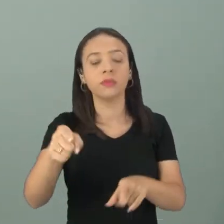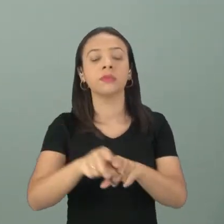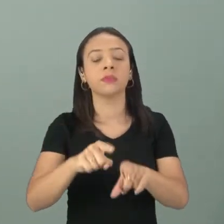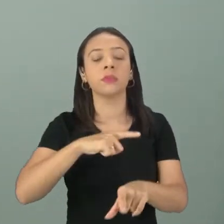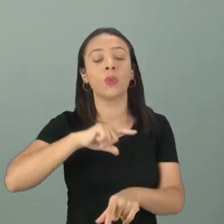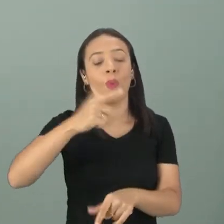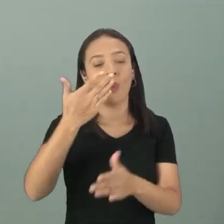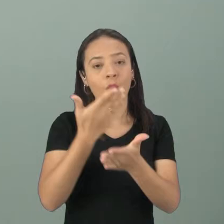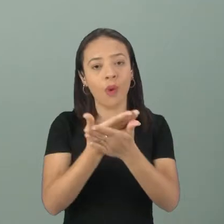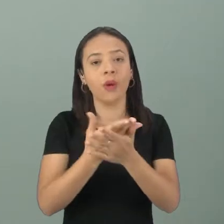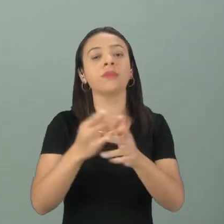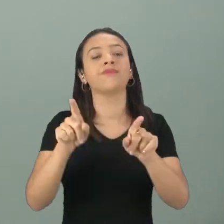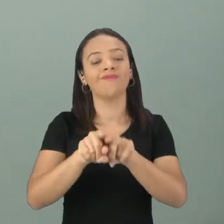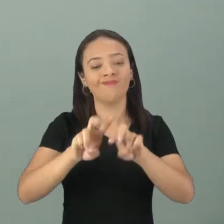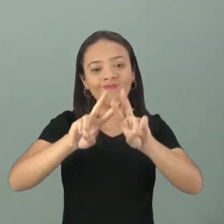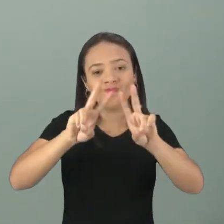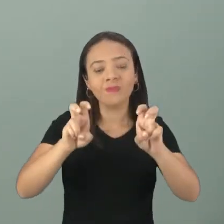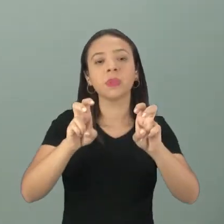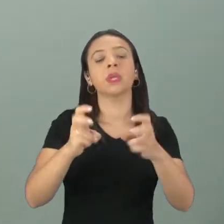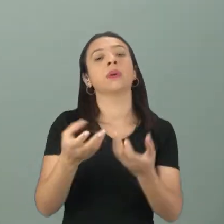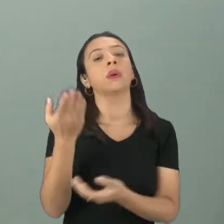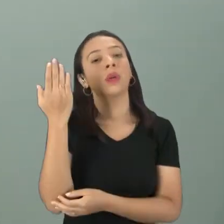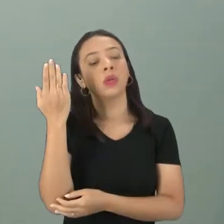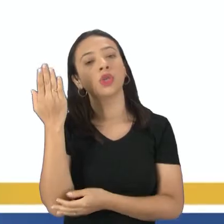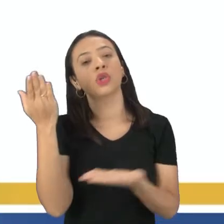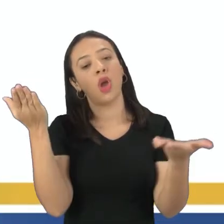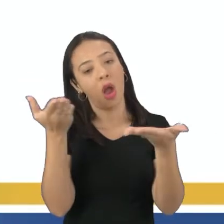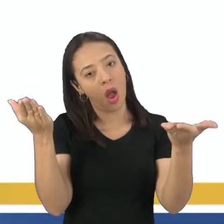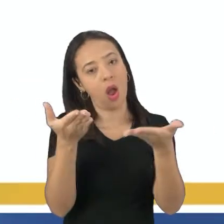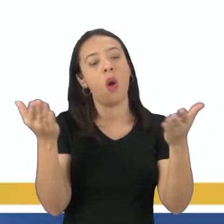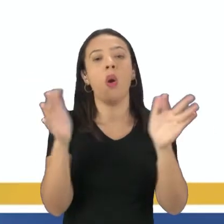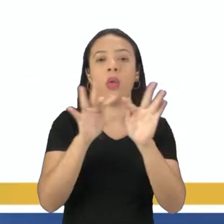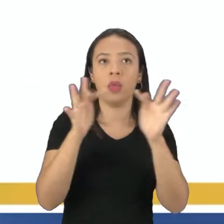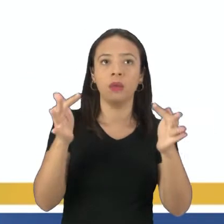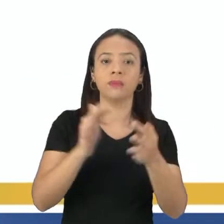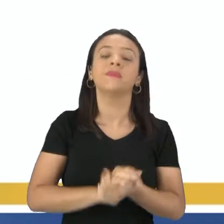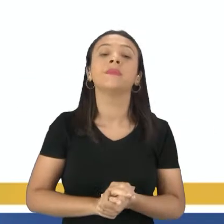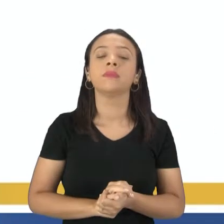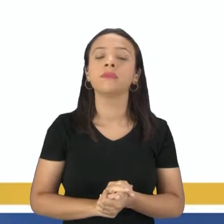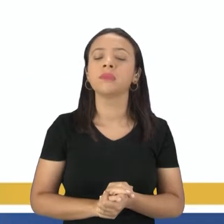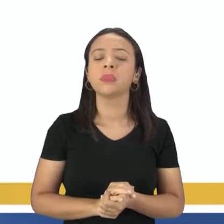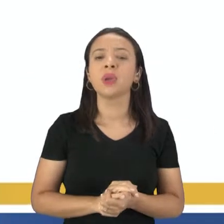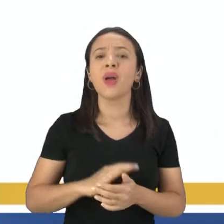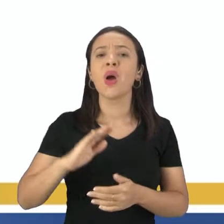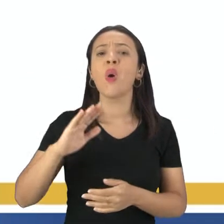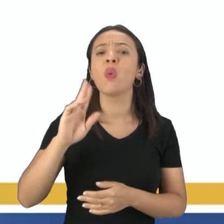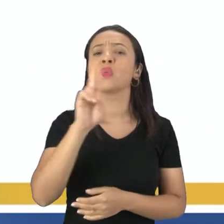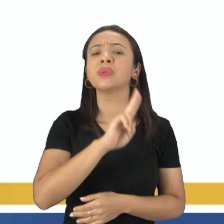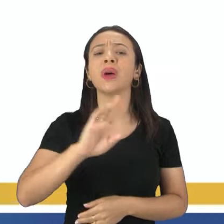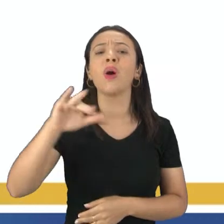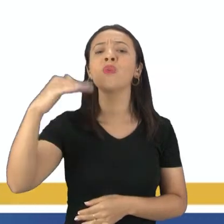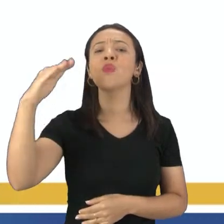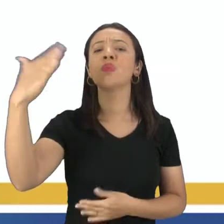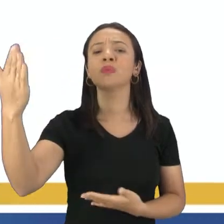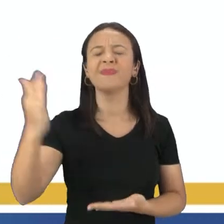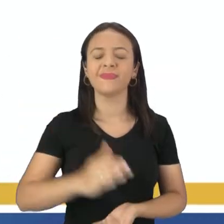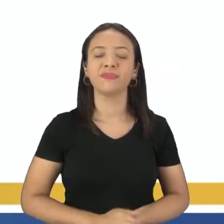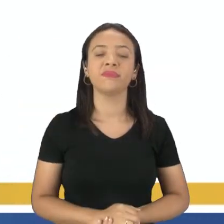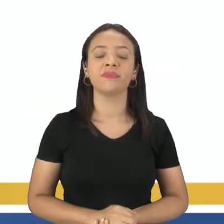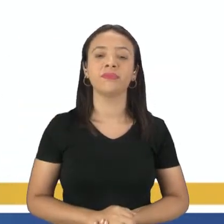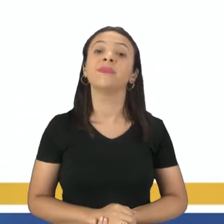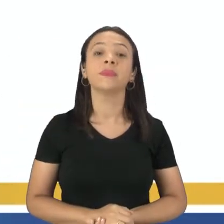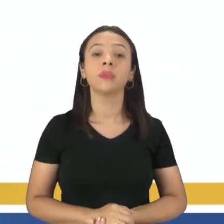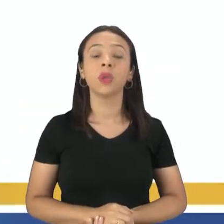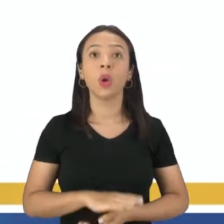Simple Present. Bom, quando usar o Simple Present? O Simple Present é um